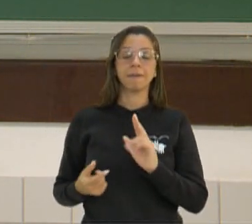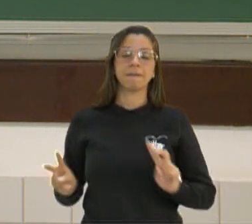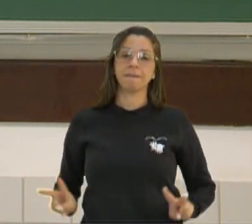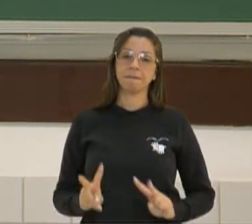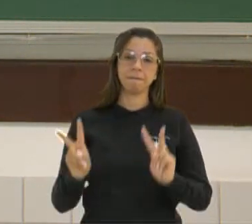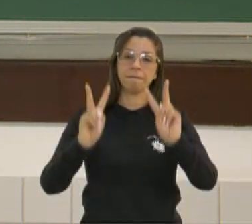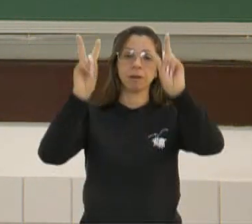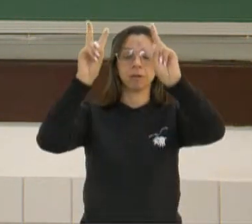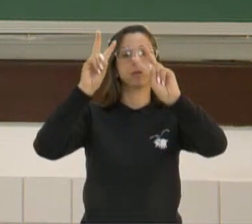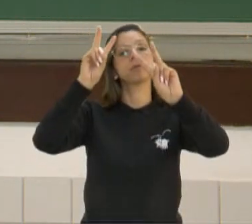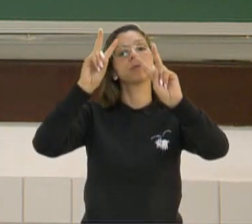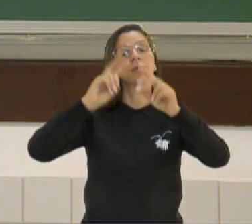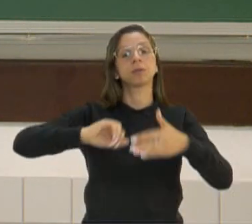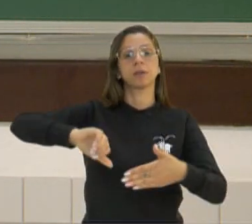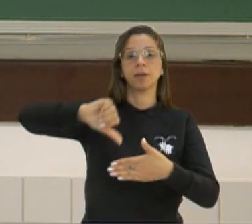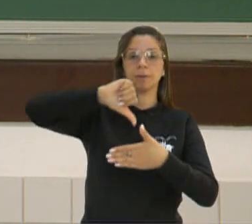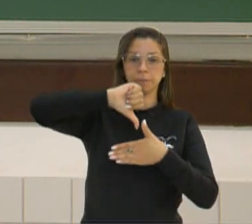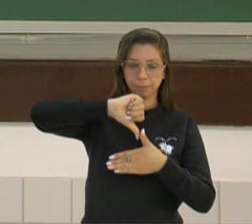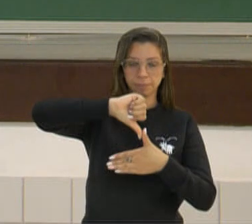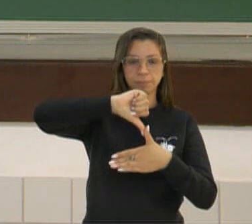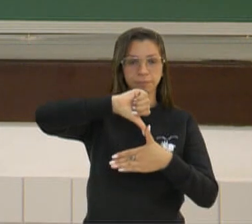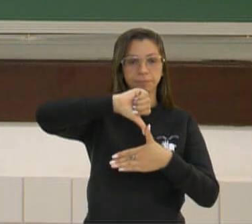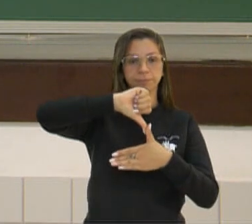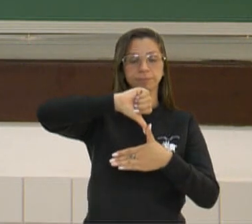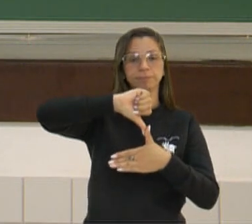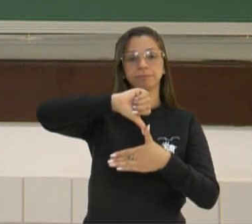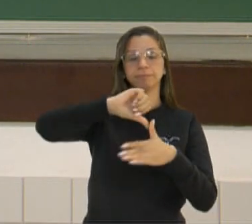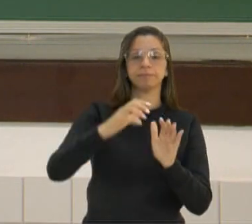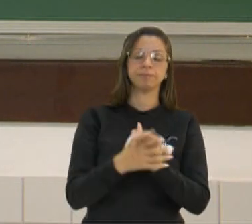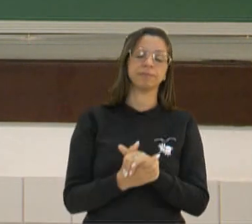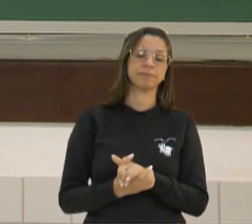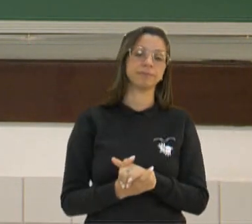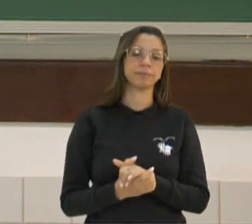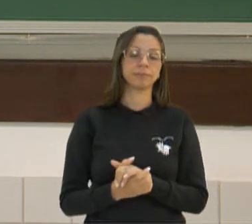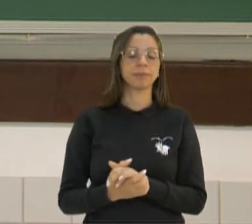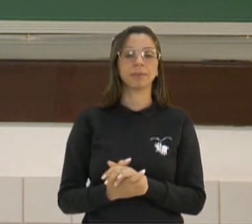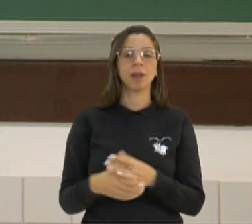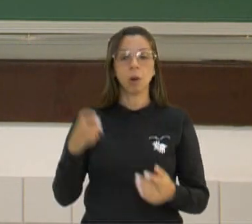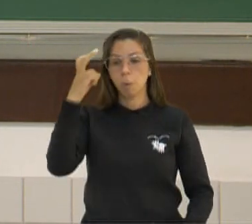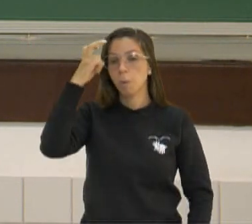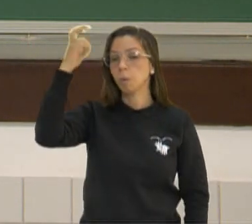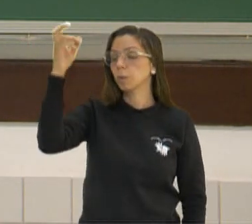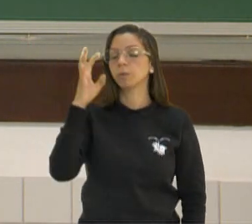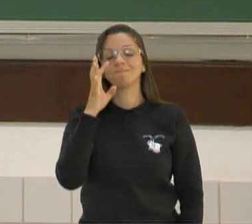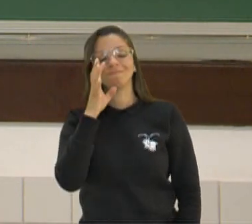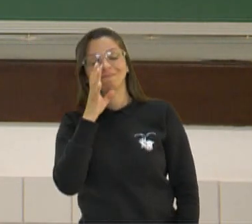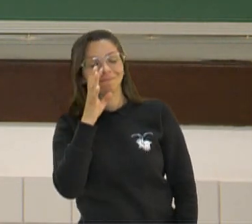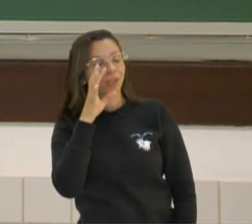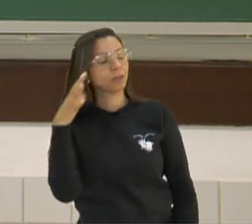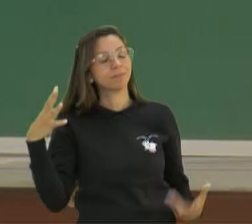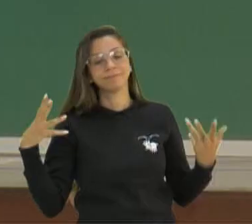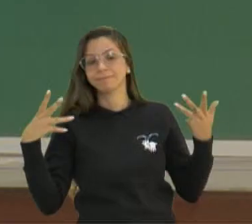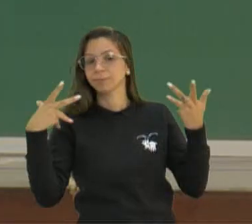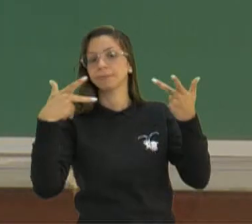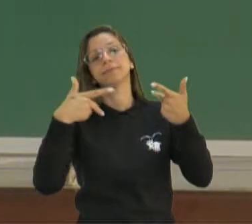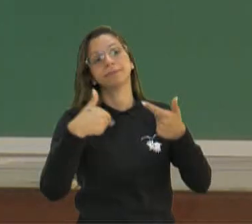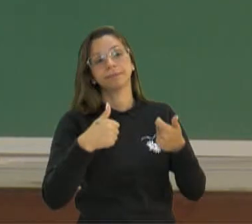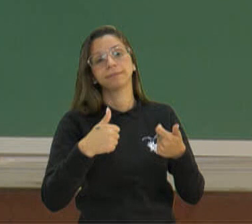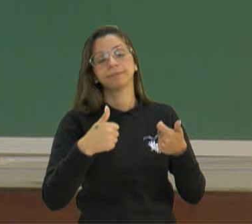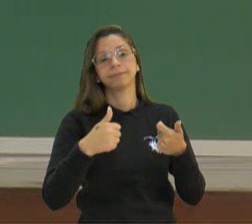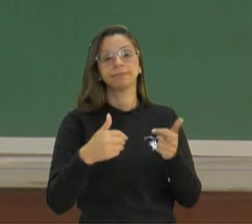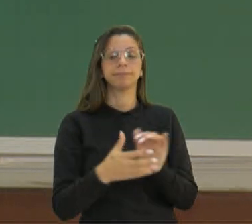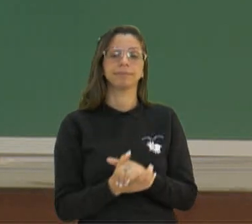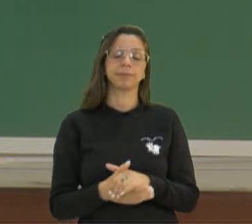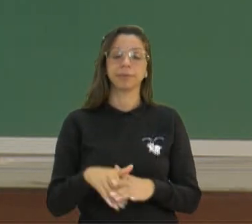eu acho que da América, aqui, né? As atrações culturais lá são fantásticas, né?